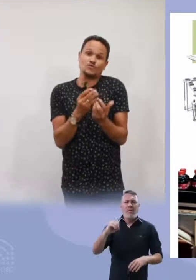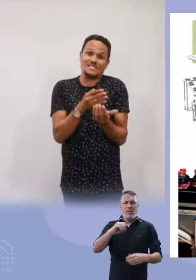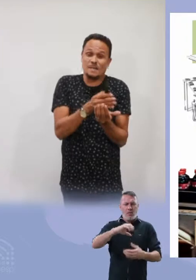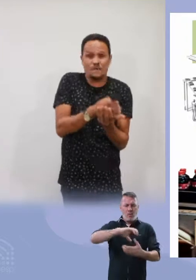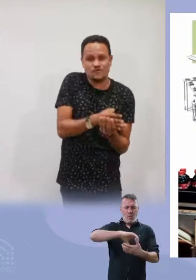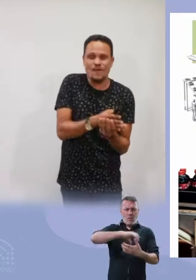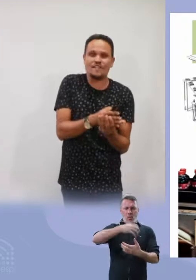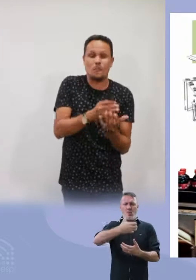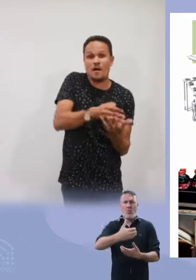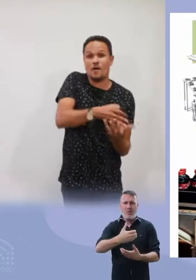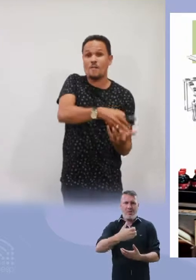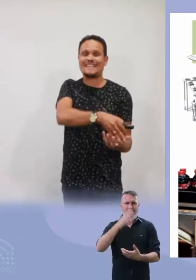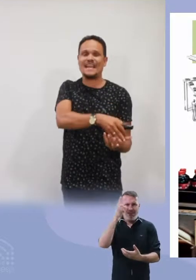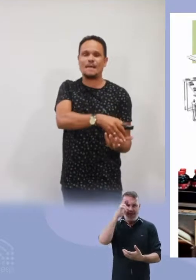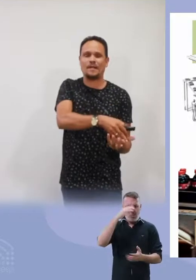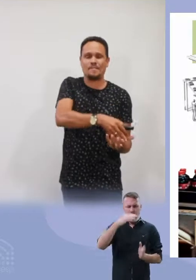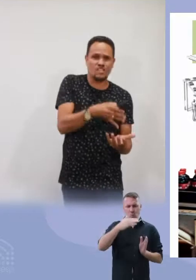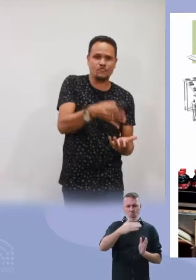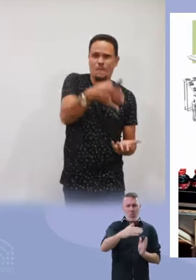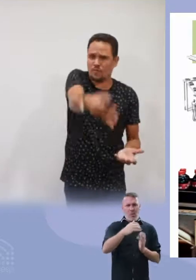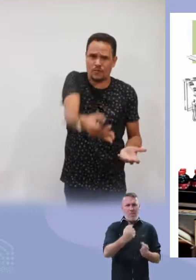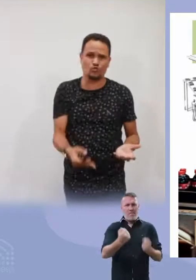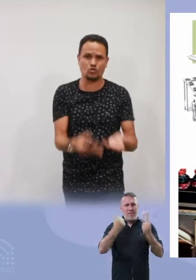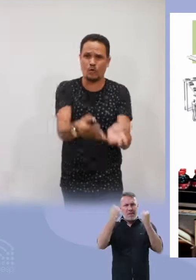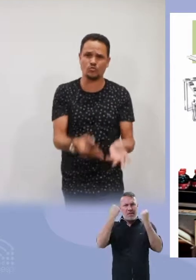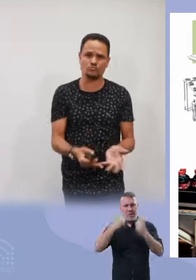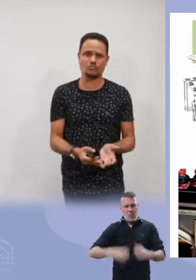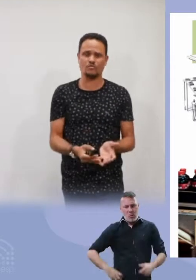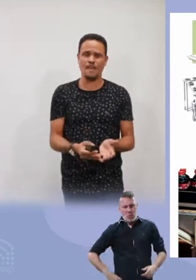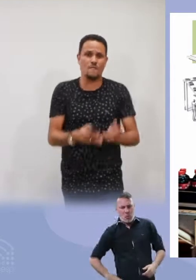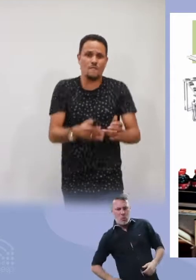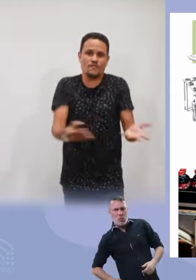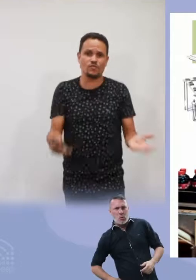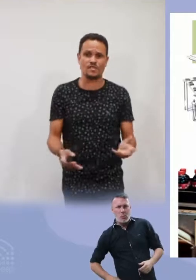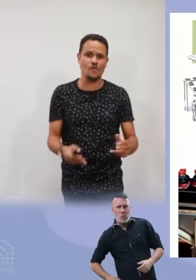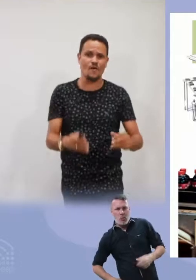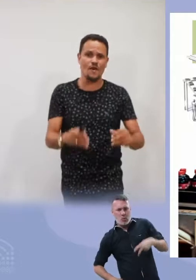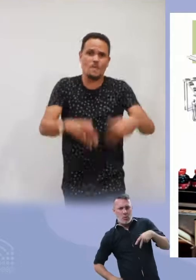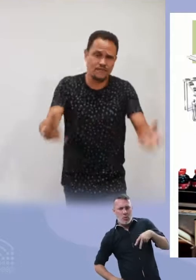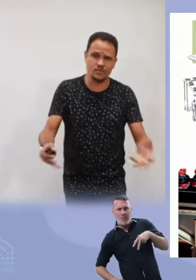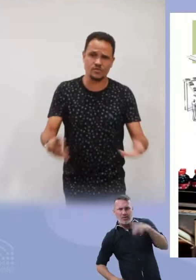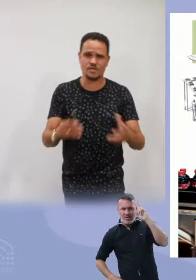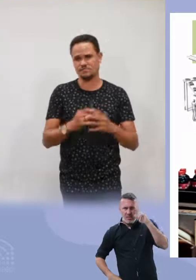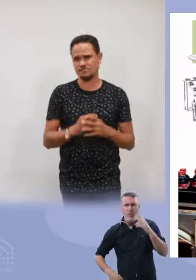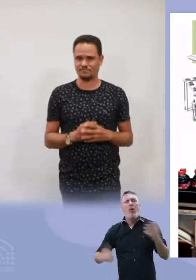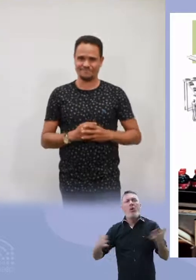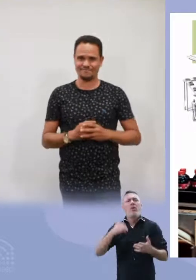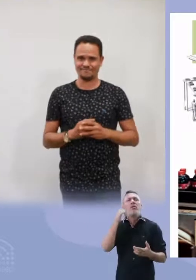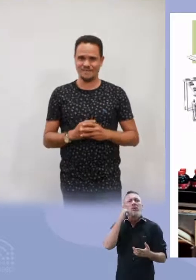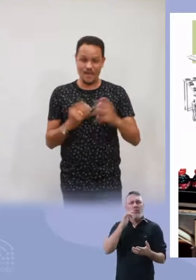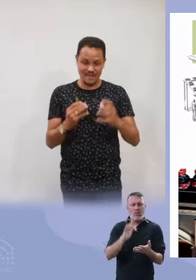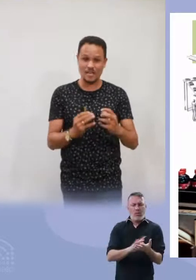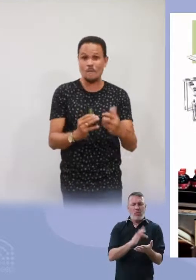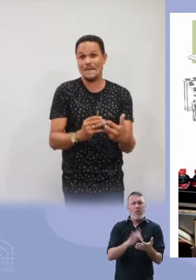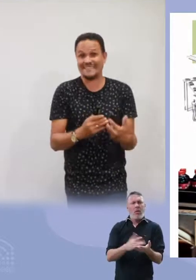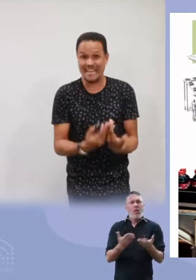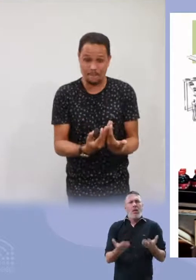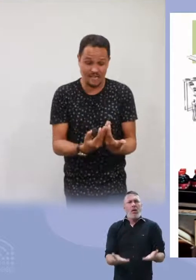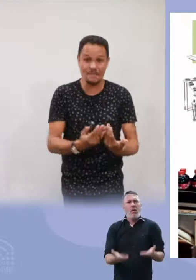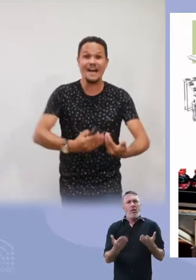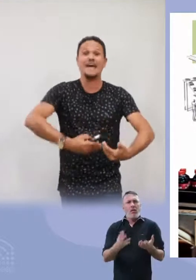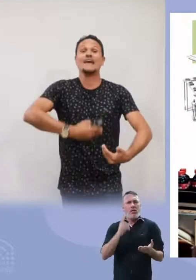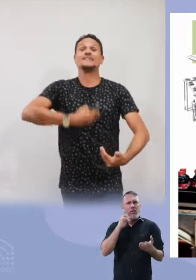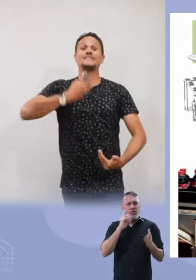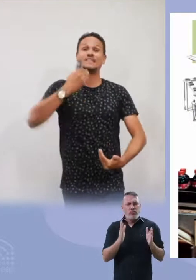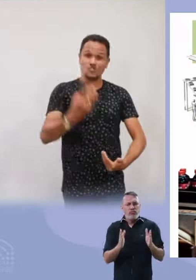é o simples fato de eu pegar uma matéria-prima e transformar num produto, pronto. É uma revolução? É uma evolução? Pense, é uma